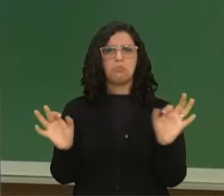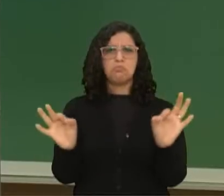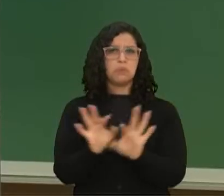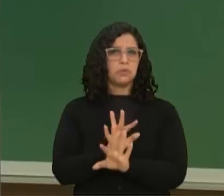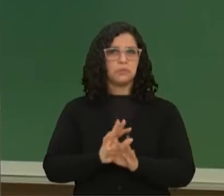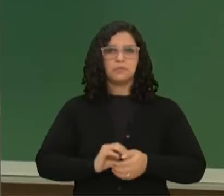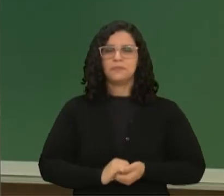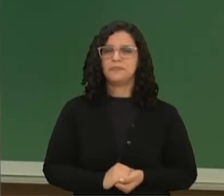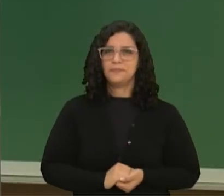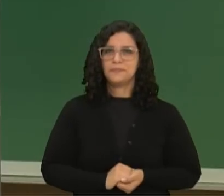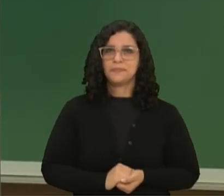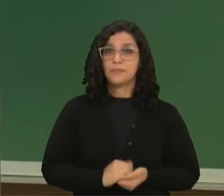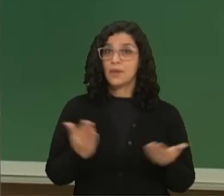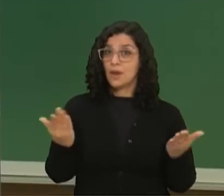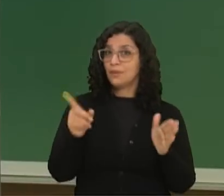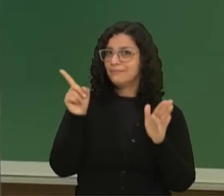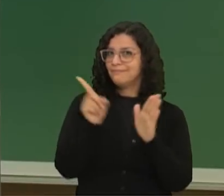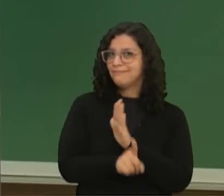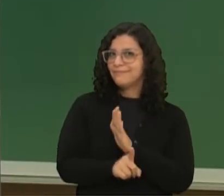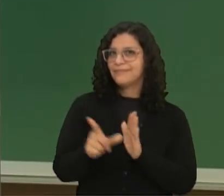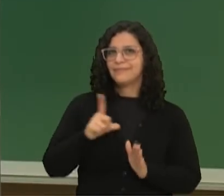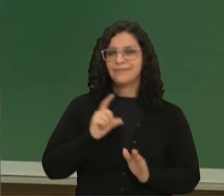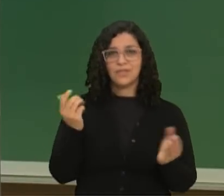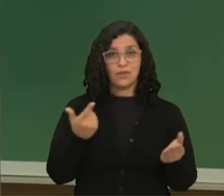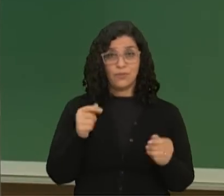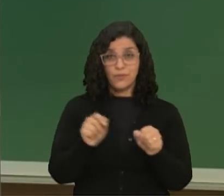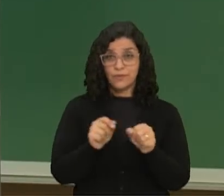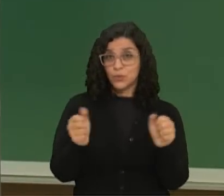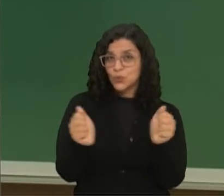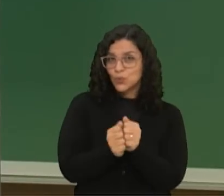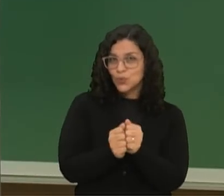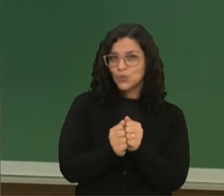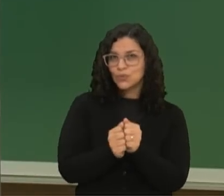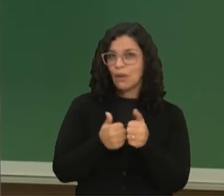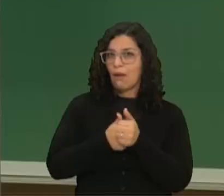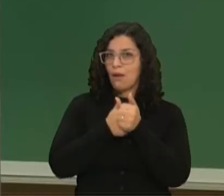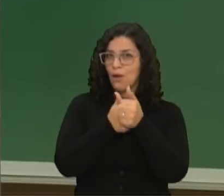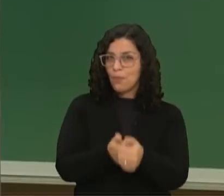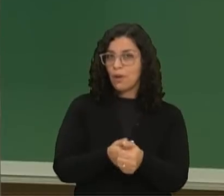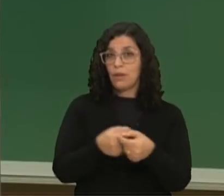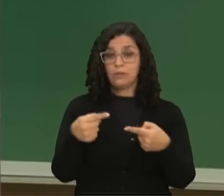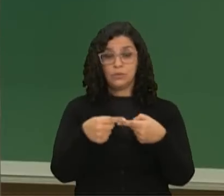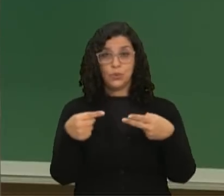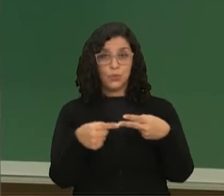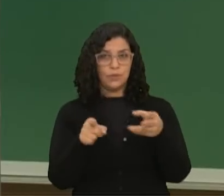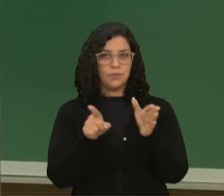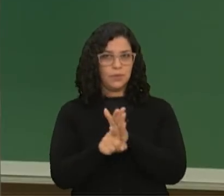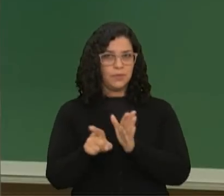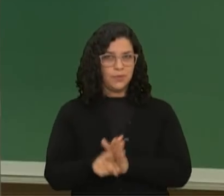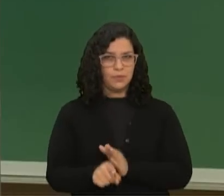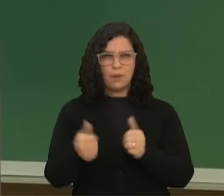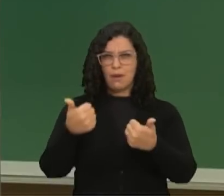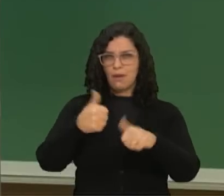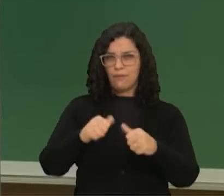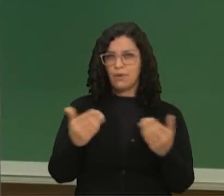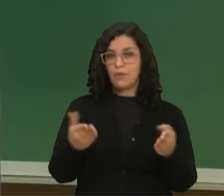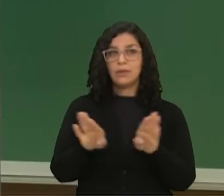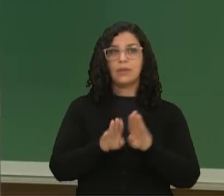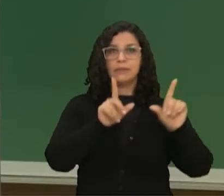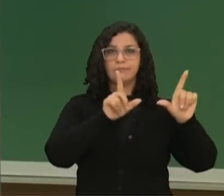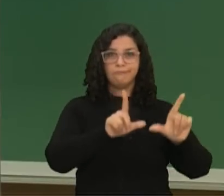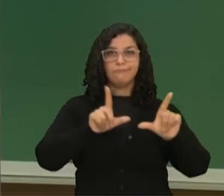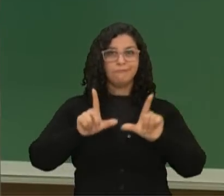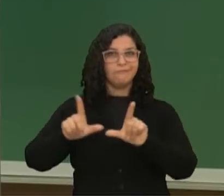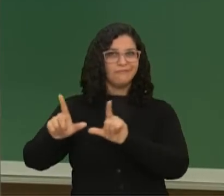fazer. E agora o nosso quiz então, vamos fazer junto, são 2 questões agora para analisarmos. Nós temos